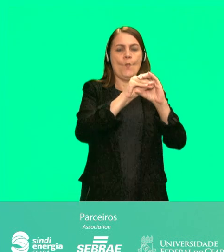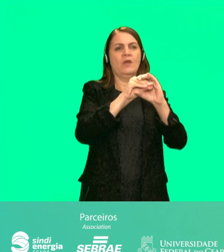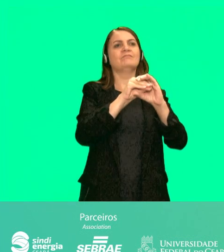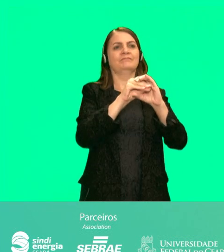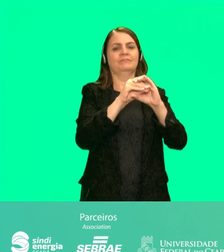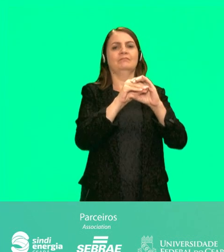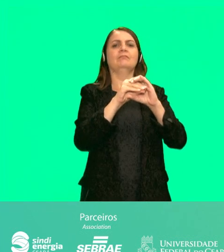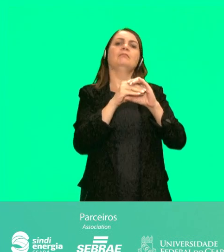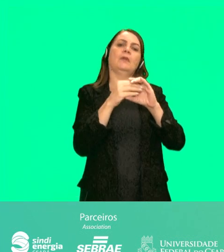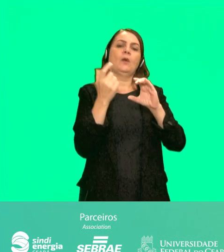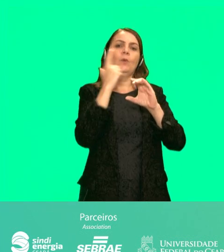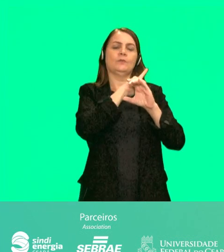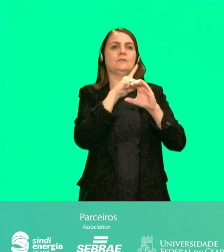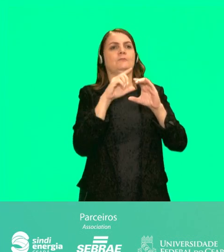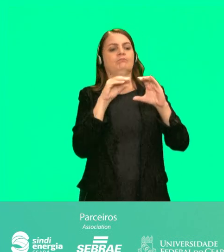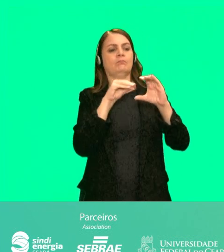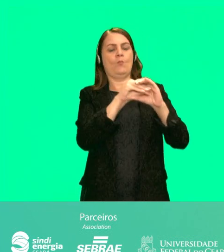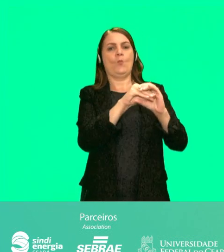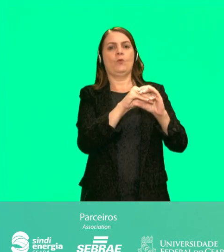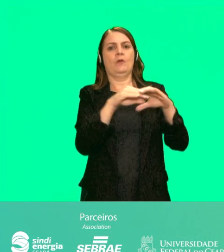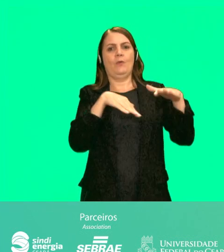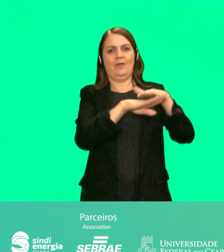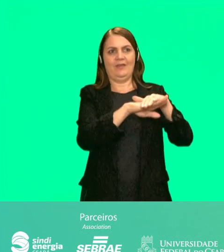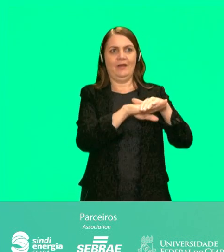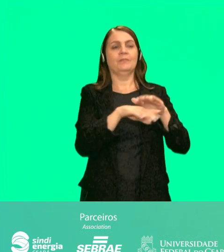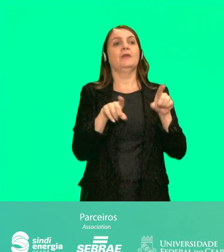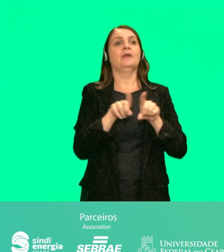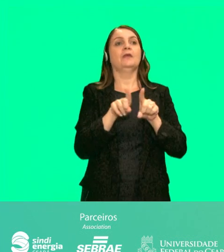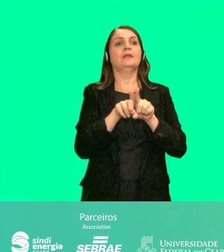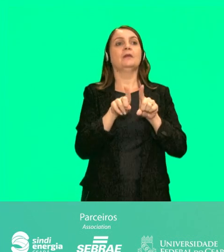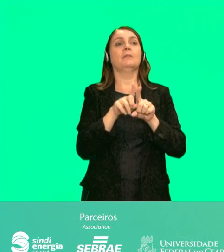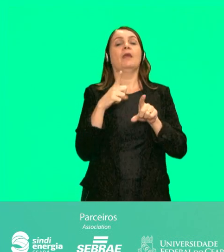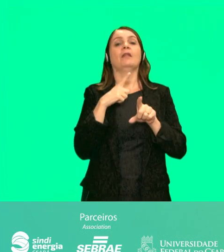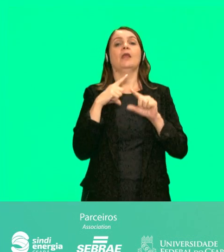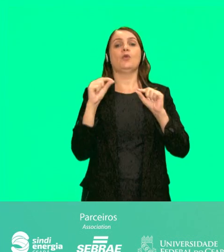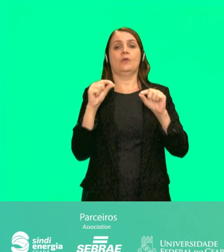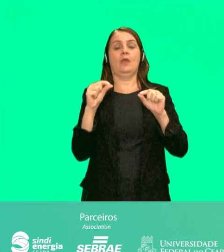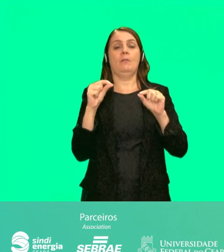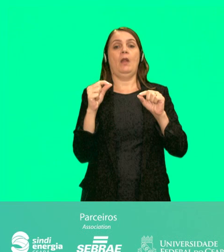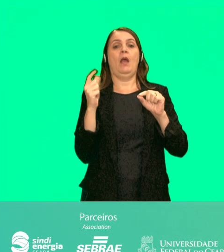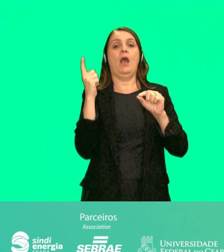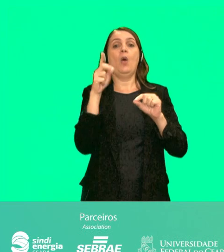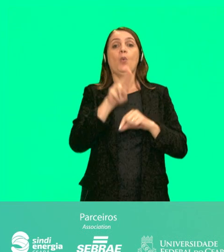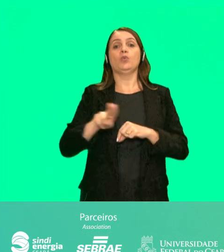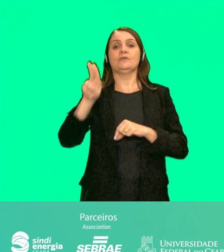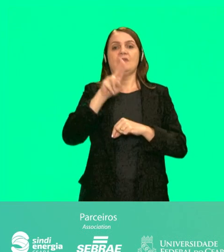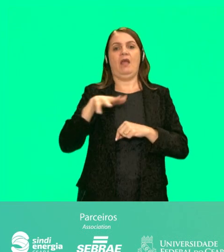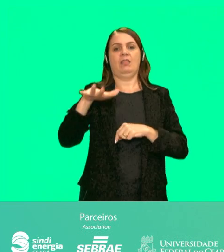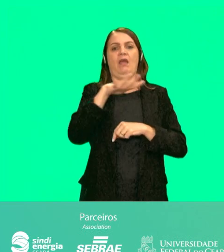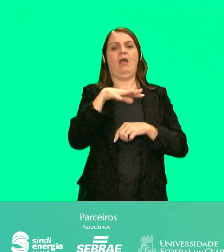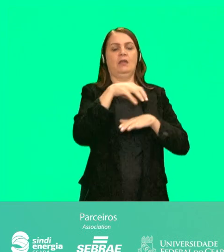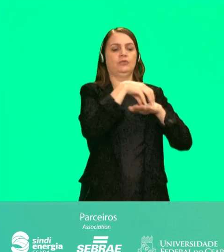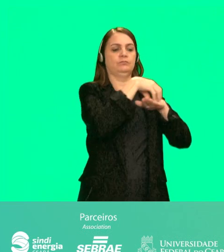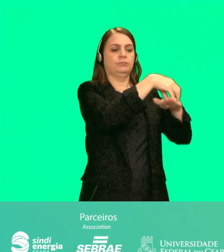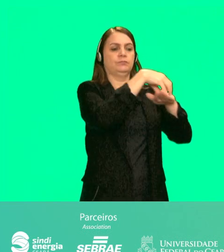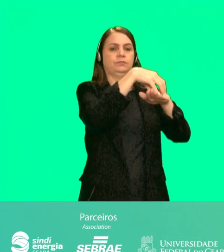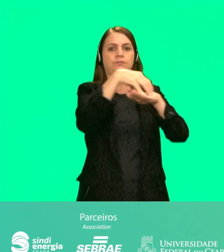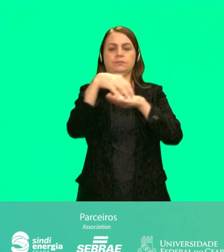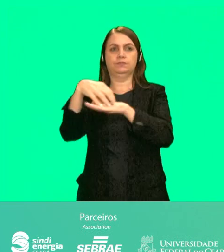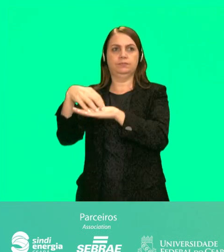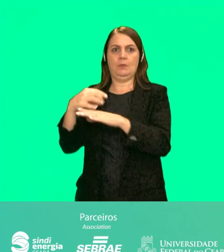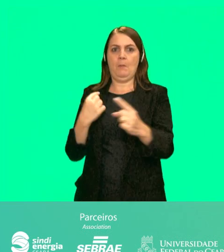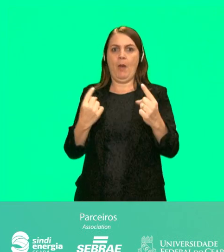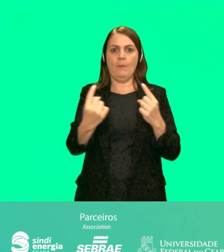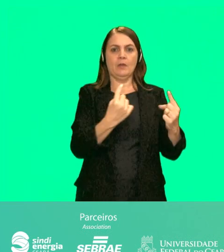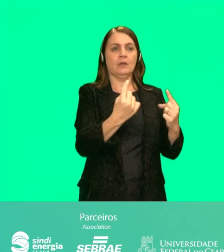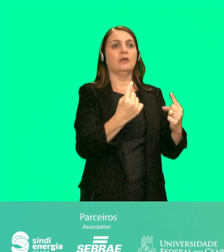dentro da própria mobility Iberdrola. application. So we E start o dispenser para aplicação em mobilidade. Então, with a the gente já first começa a vehicle ter as primeiras